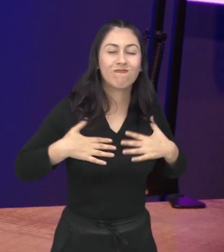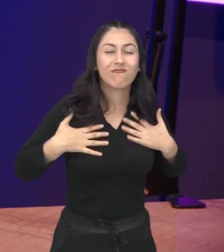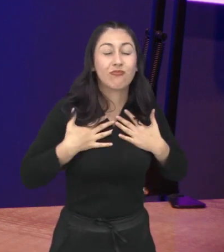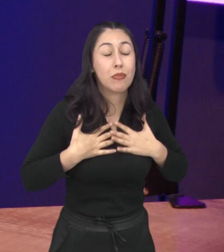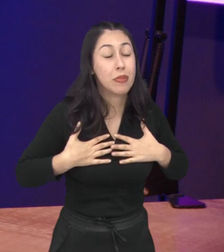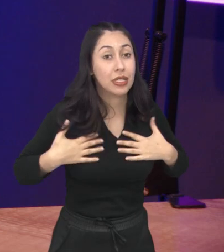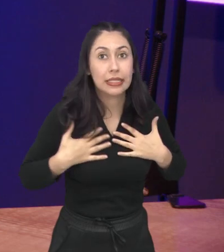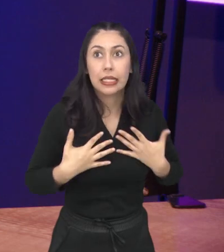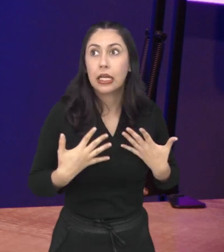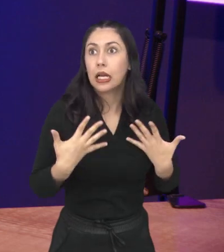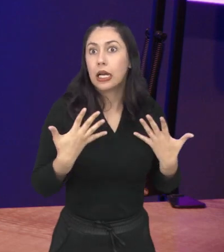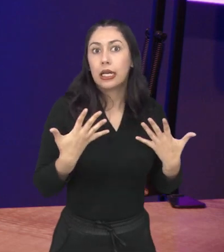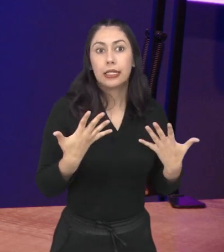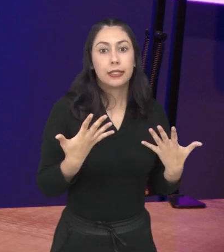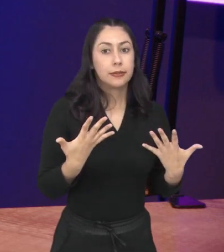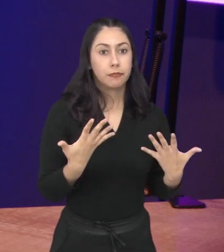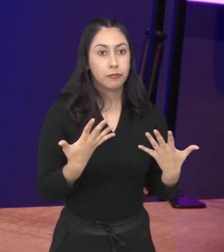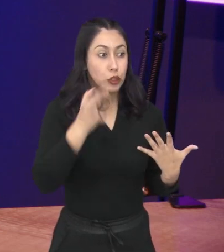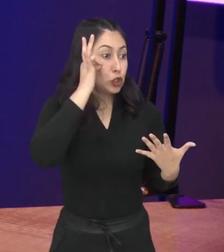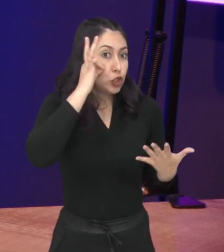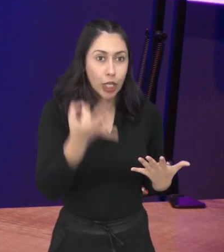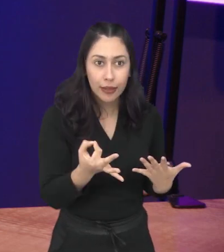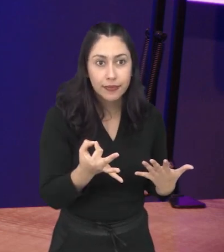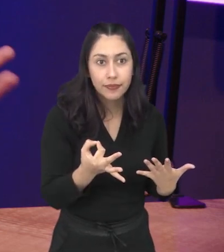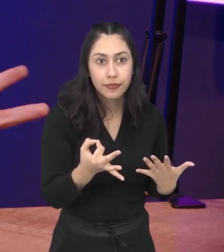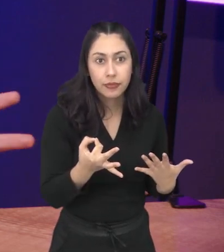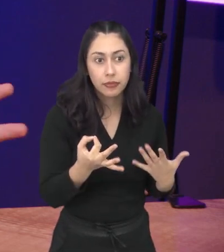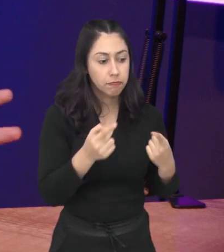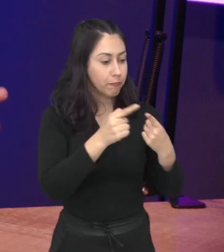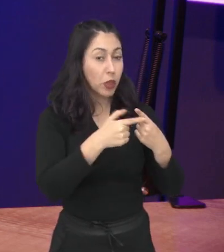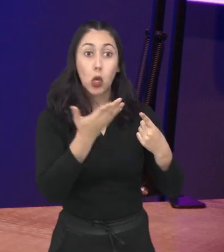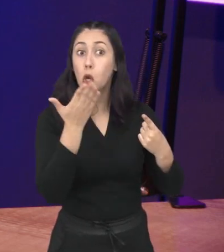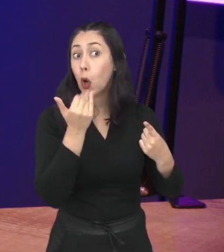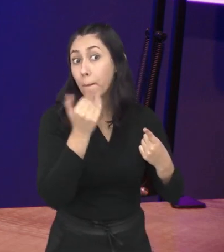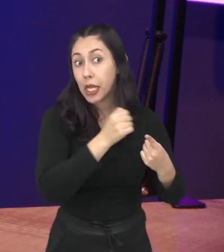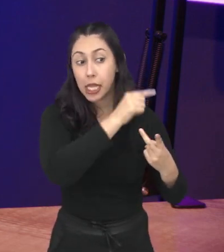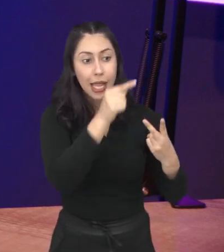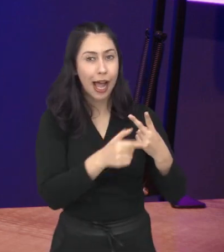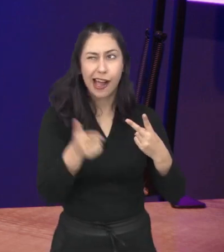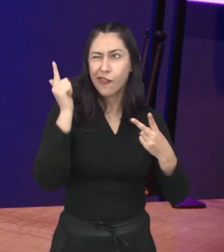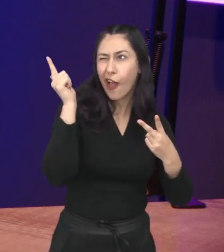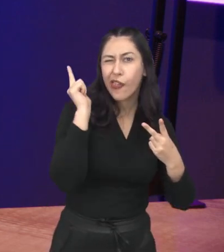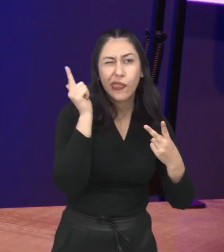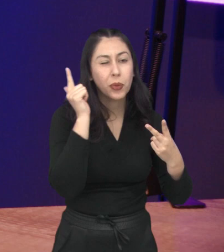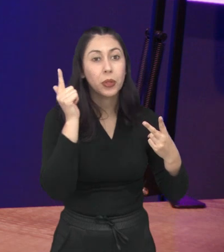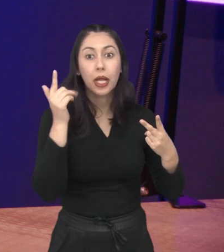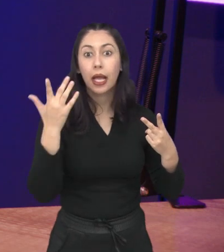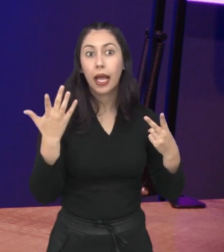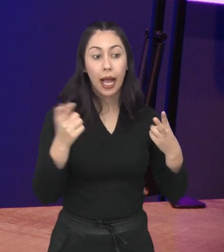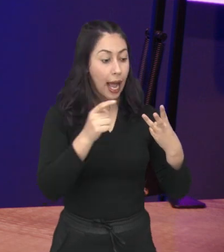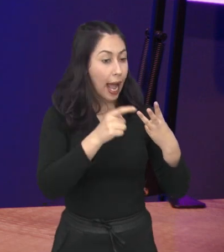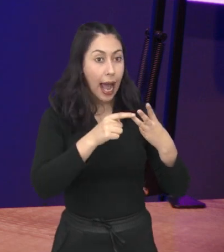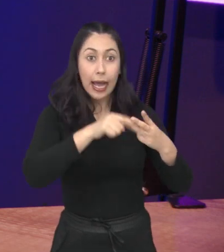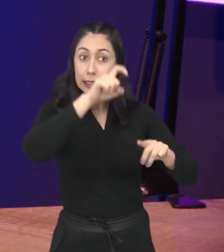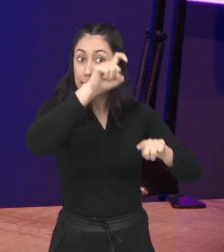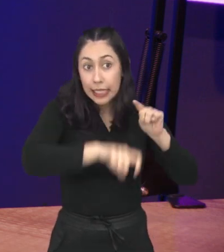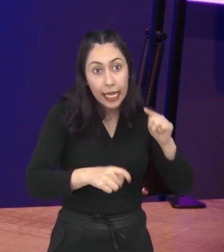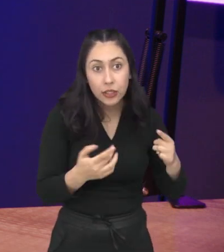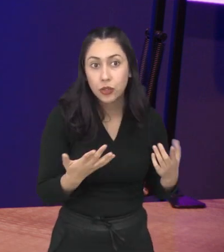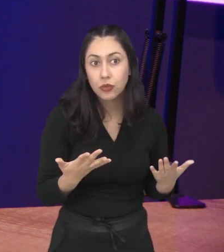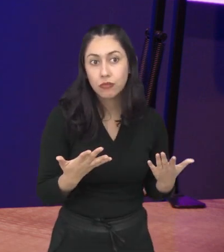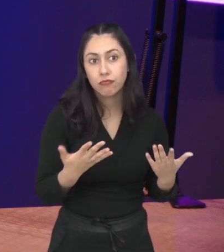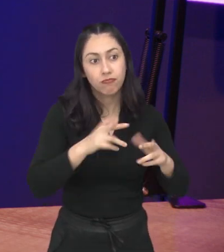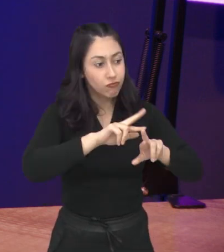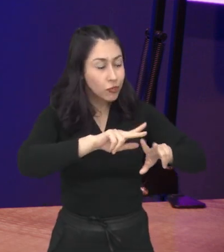vão trazer prazer, assim, instantaneamente. Então, assim, comida, aventura,